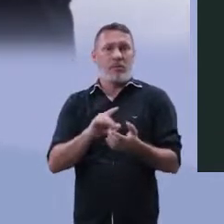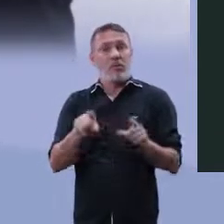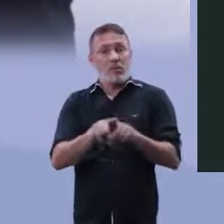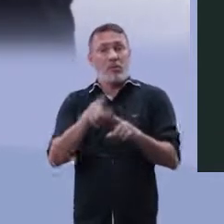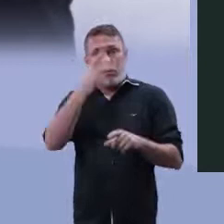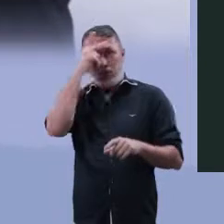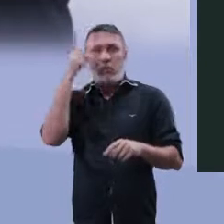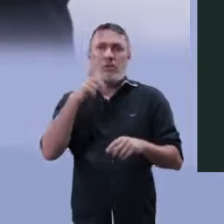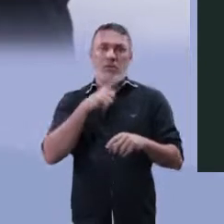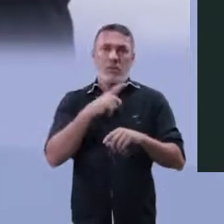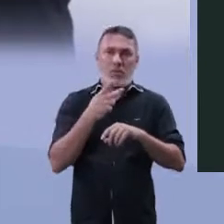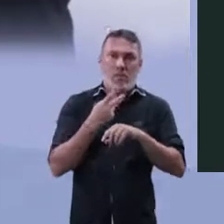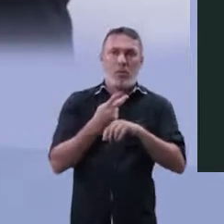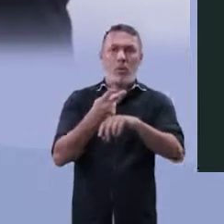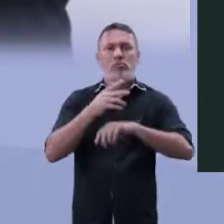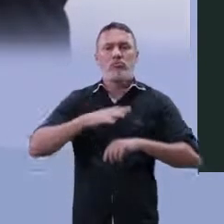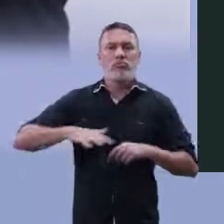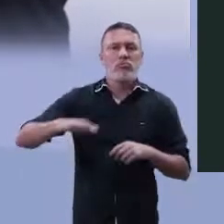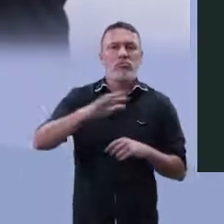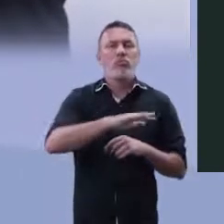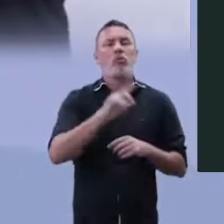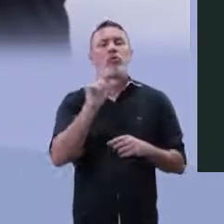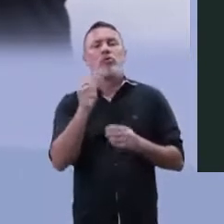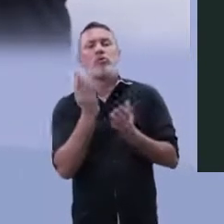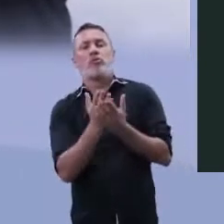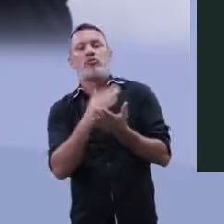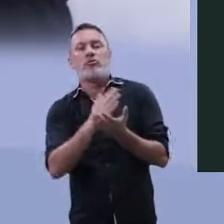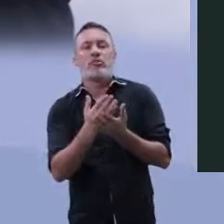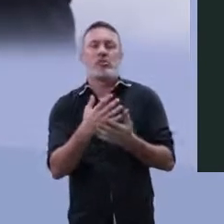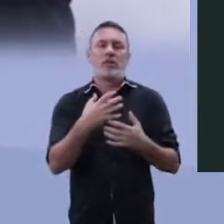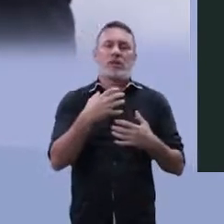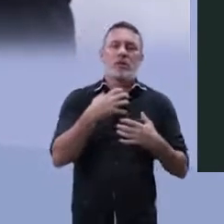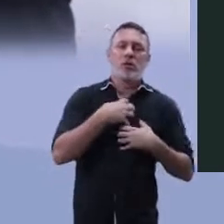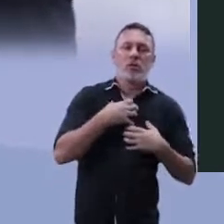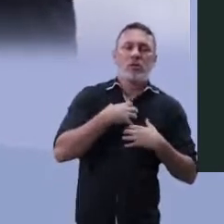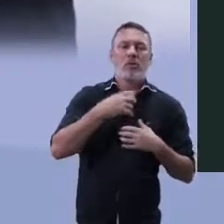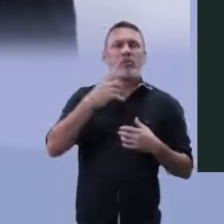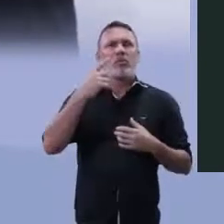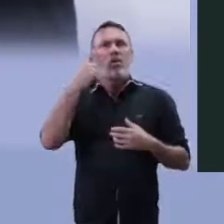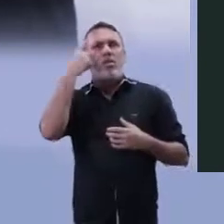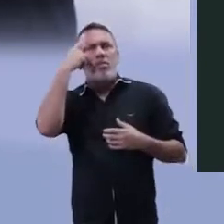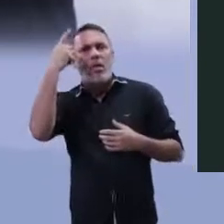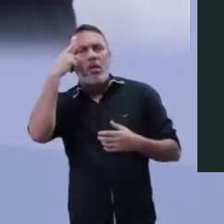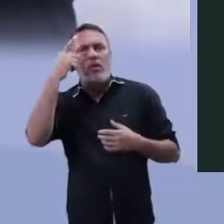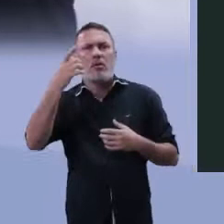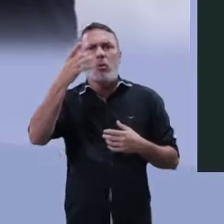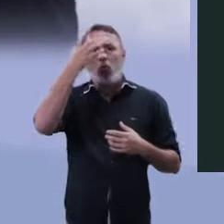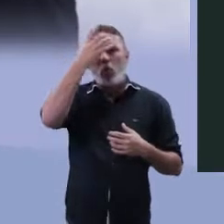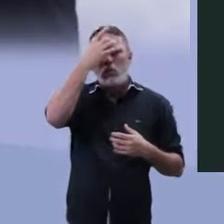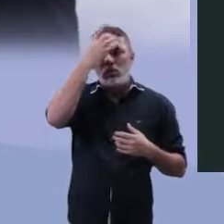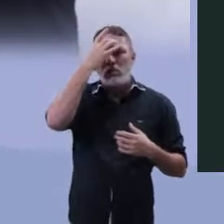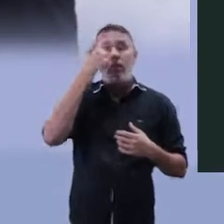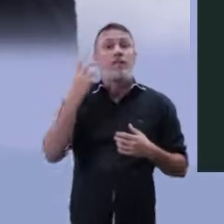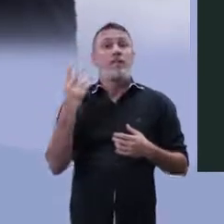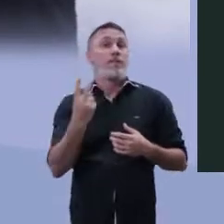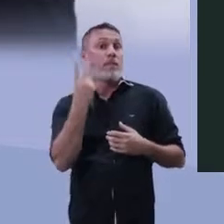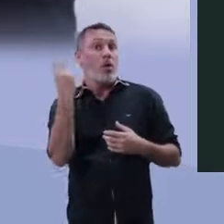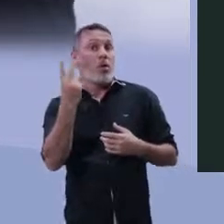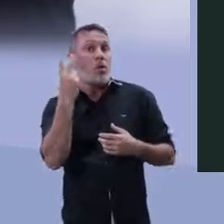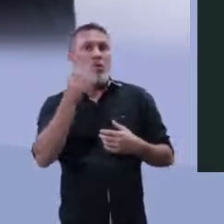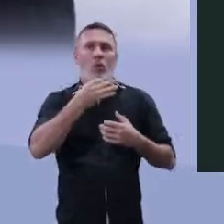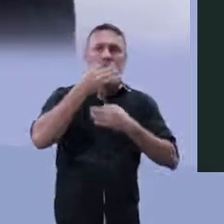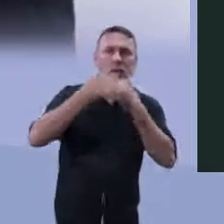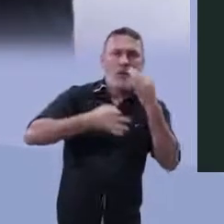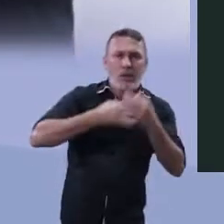que elas fazem, digamos, nesse mundo real, elas procurarão também indivíduos com os quais podem compartilhar sentimentos,